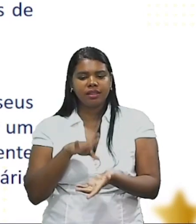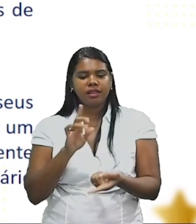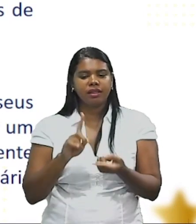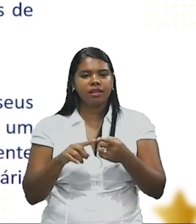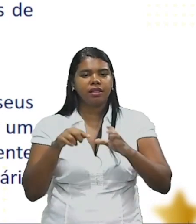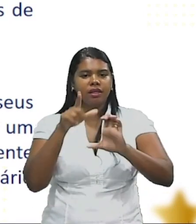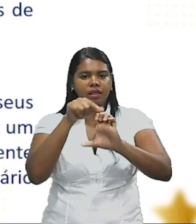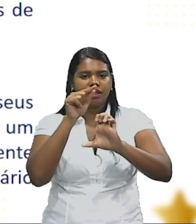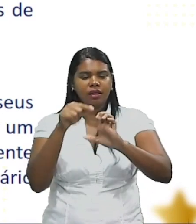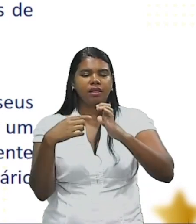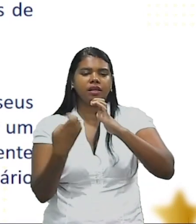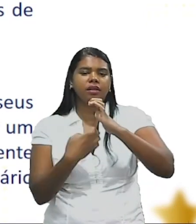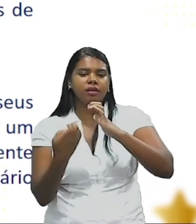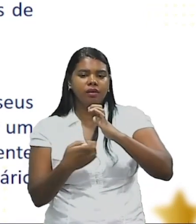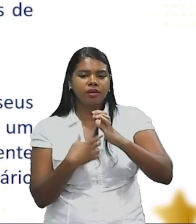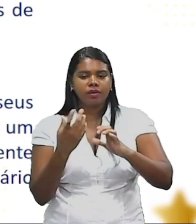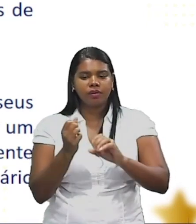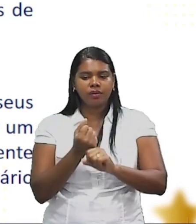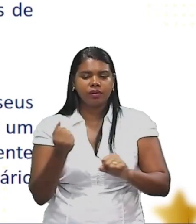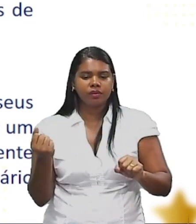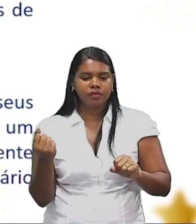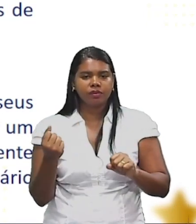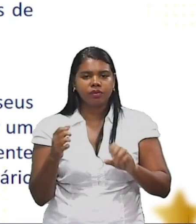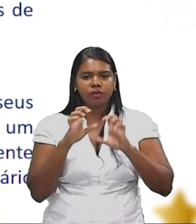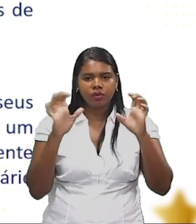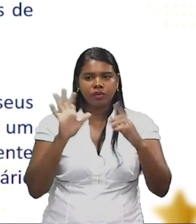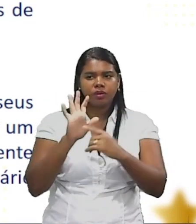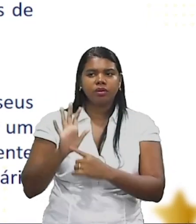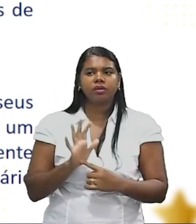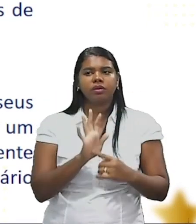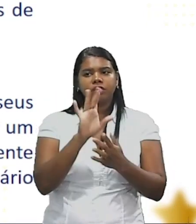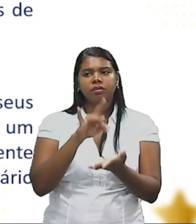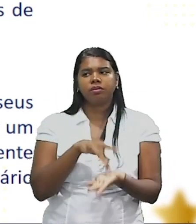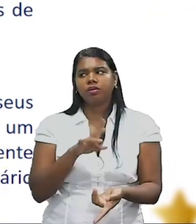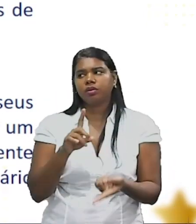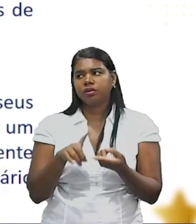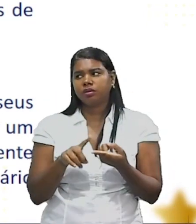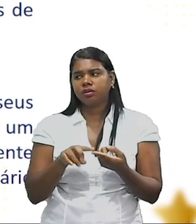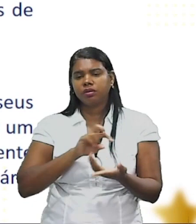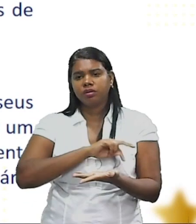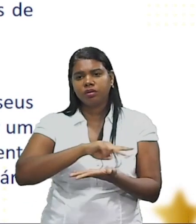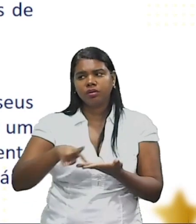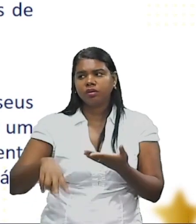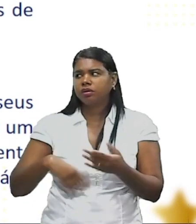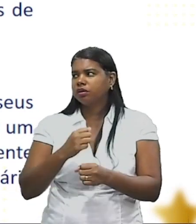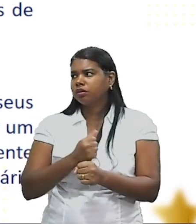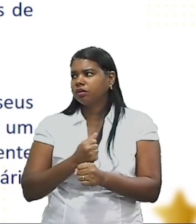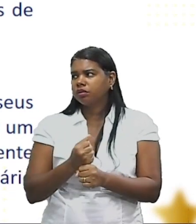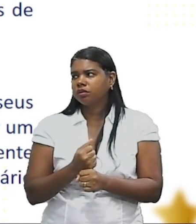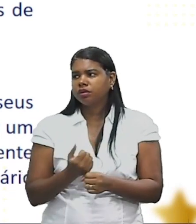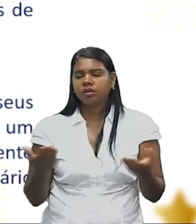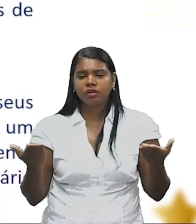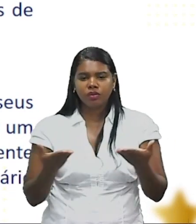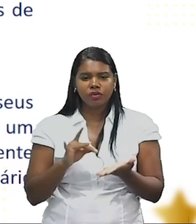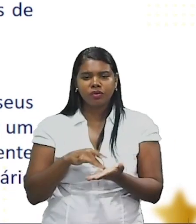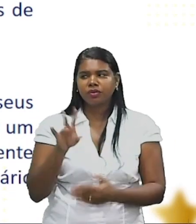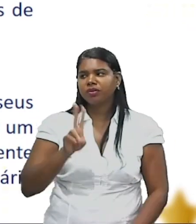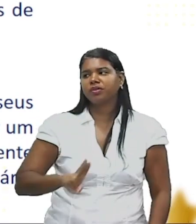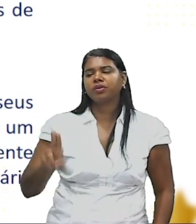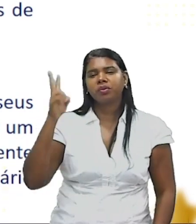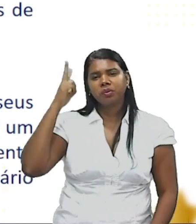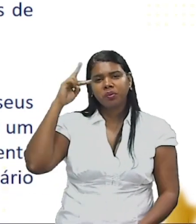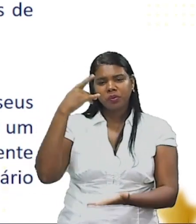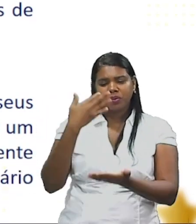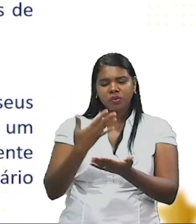empresa é grande, tem uma história, grandes marcas, né, que estão há vários anos no mercado, elas muitas vezes usam a história de